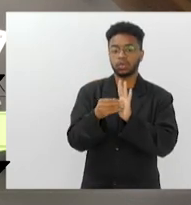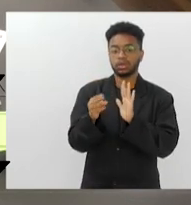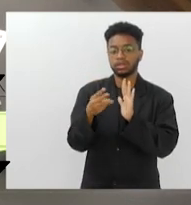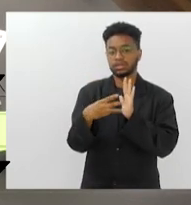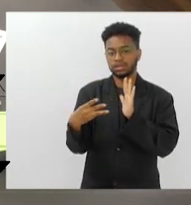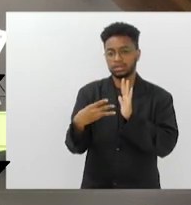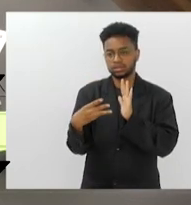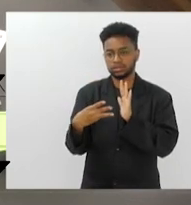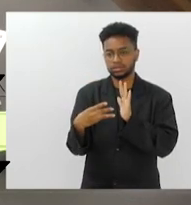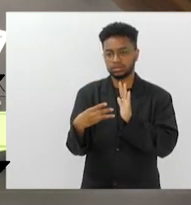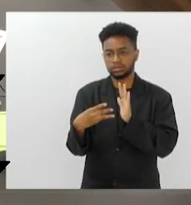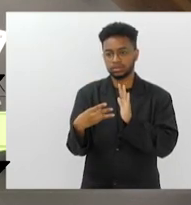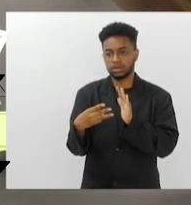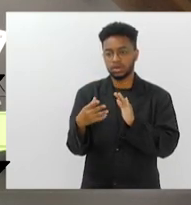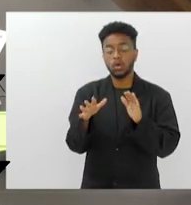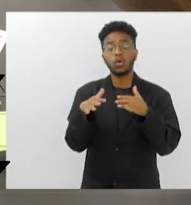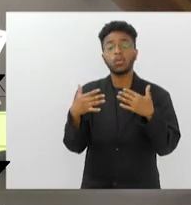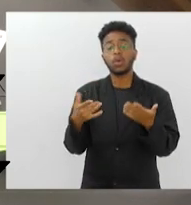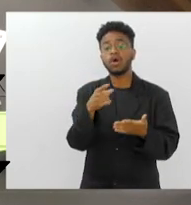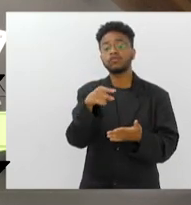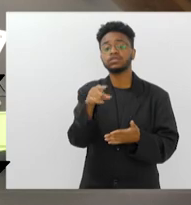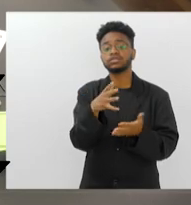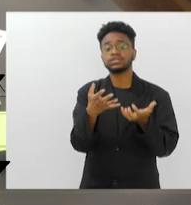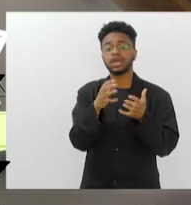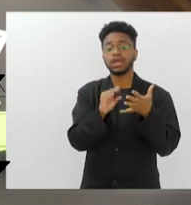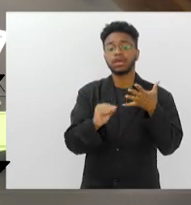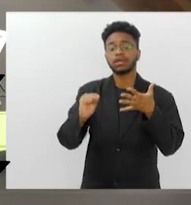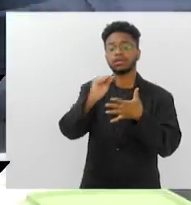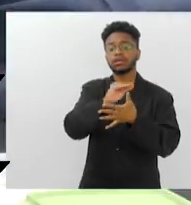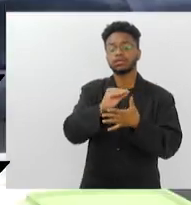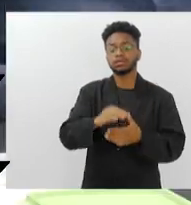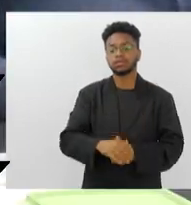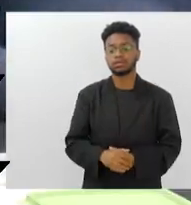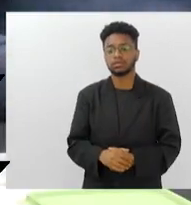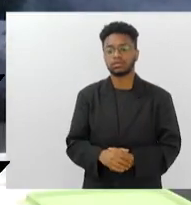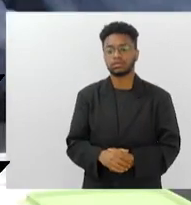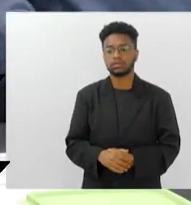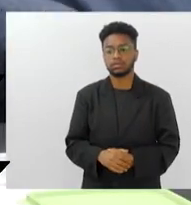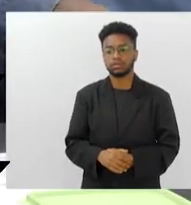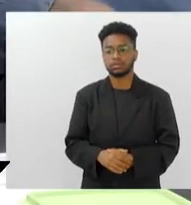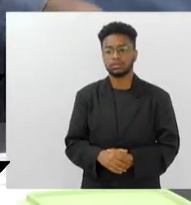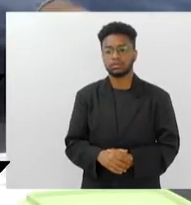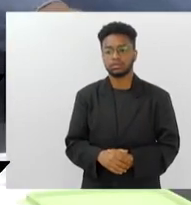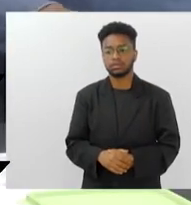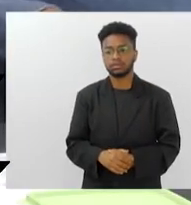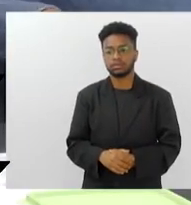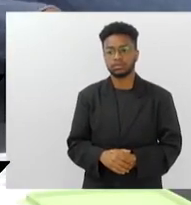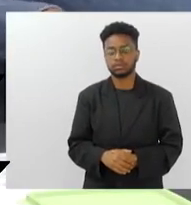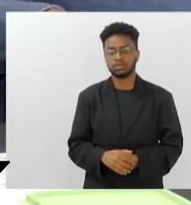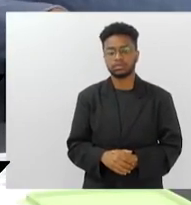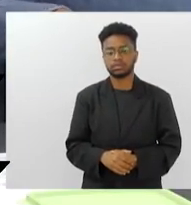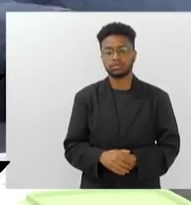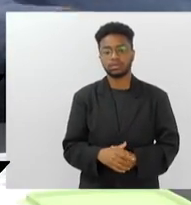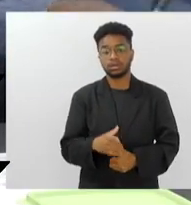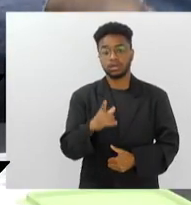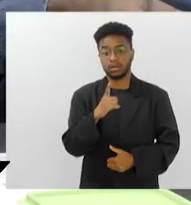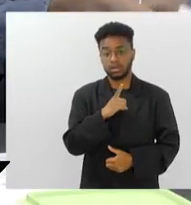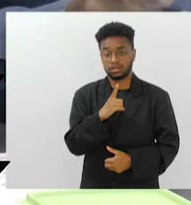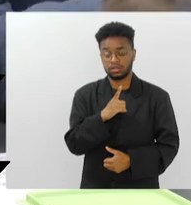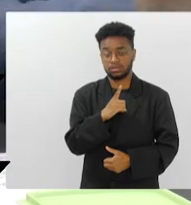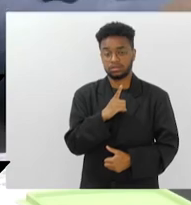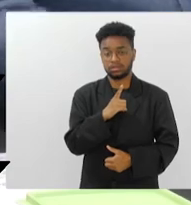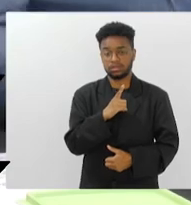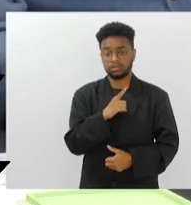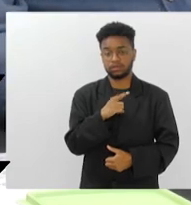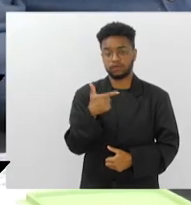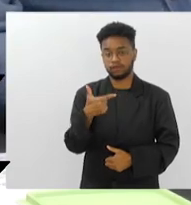só Então vamos lá qual qual que vossa excelência quer antecipar Deputado m de vossa excelência aí que o tem tem esse